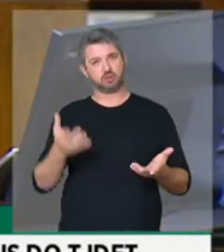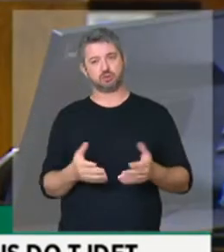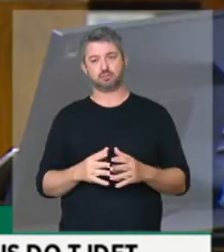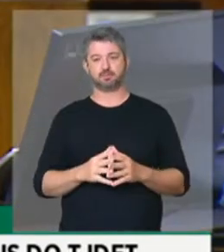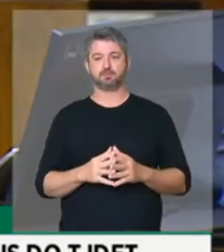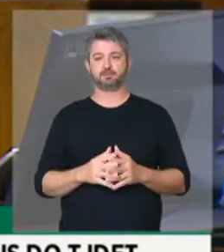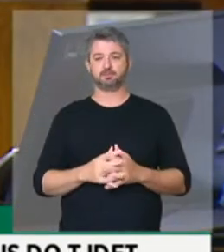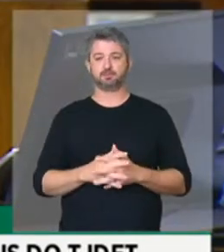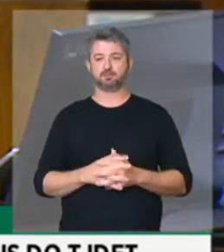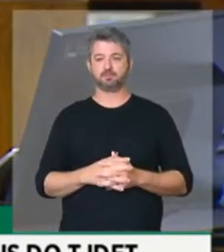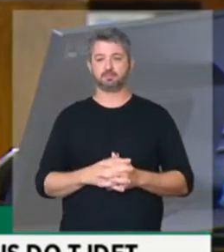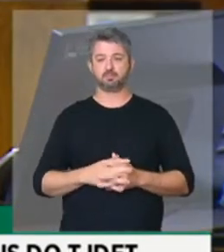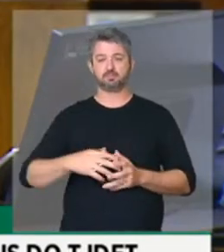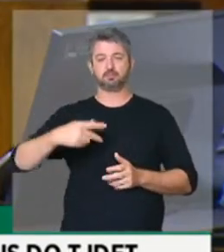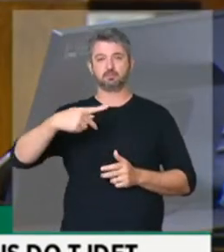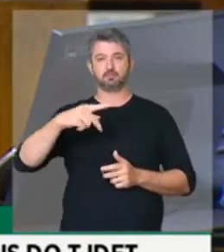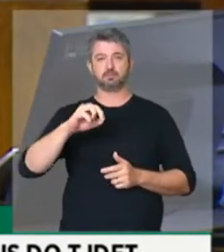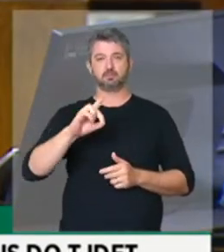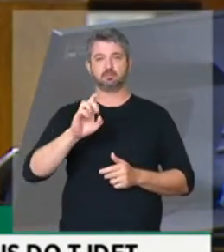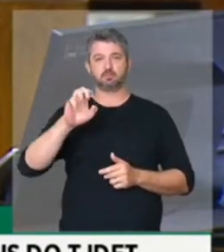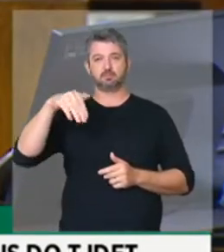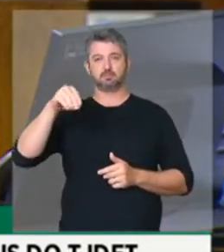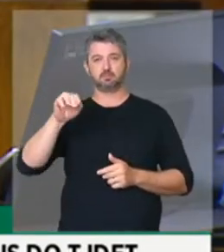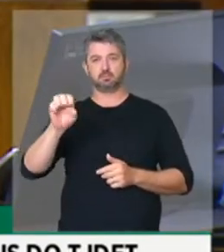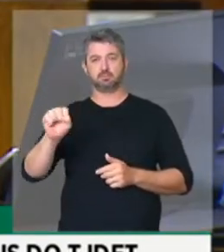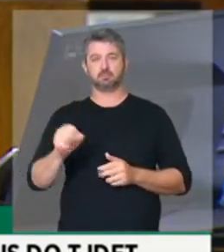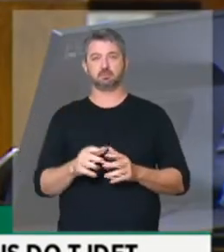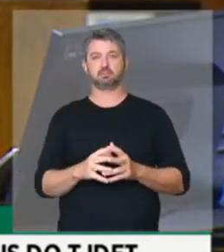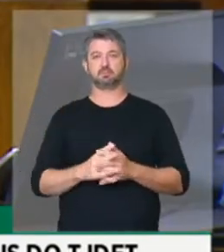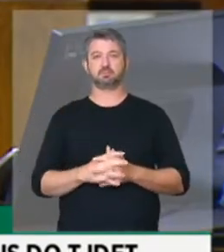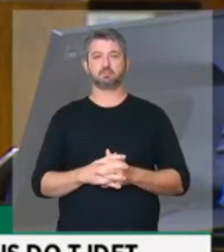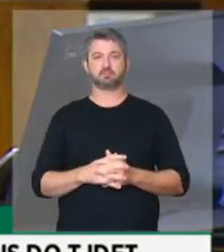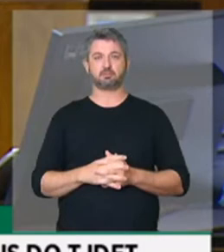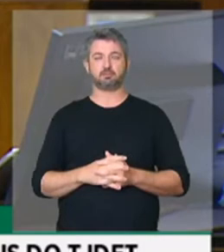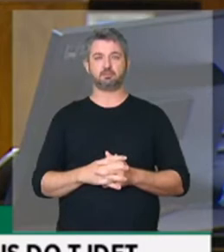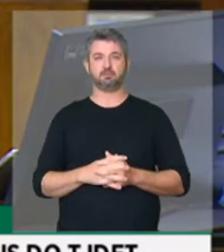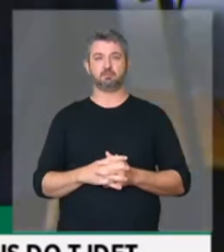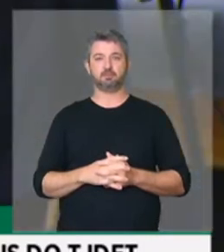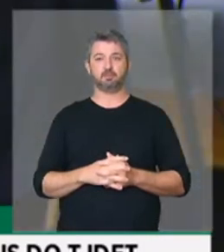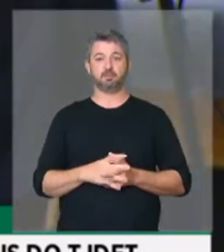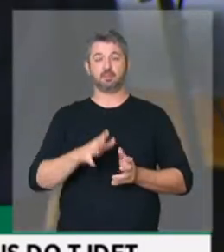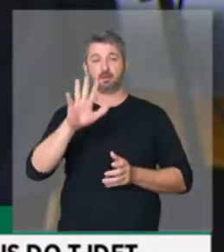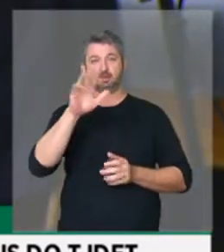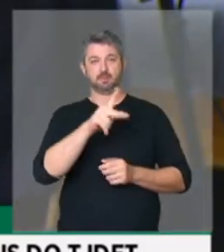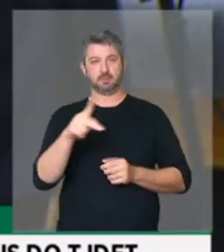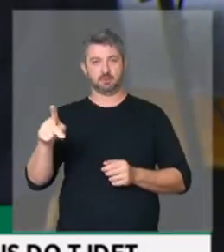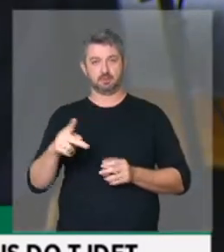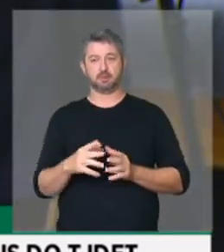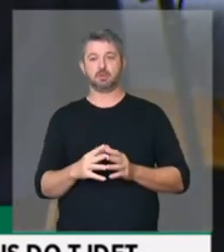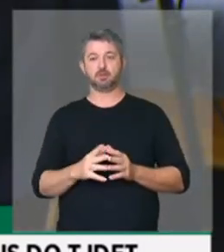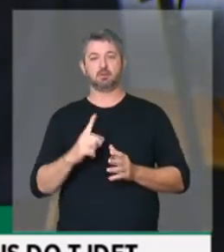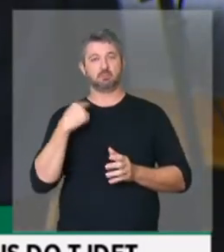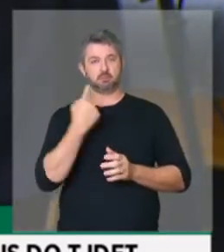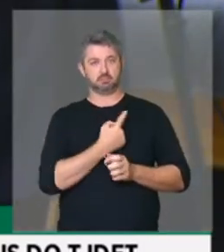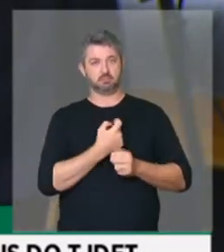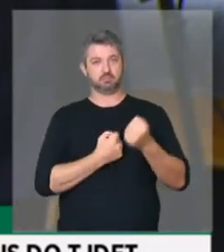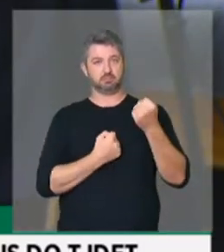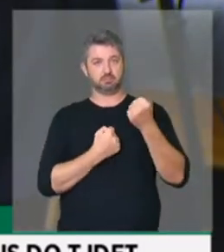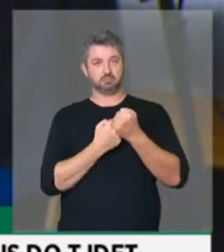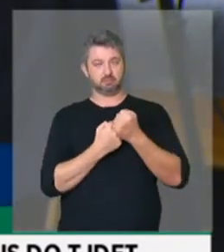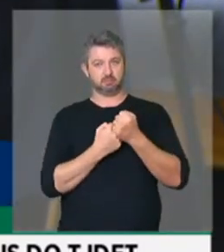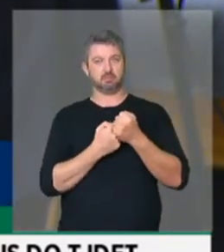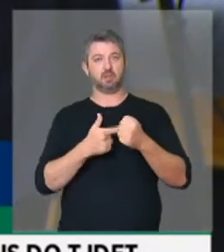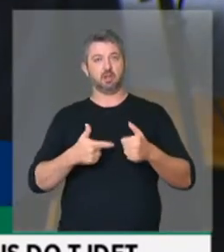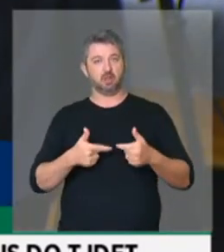Podemos. Podemos, deputado Zanal. Senhor presidente, o Podemos apoia a